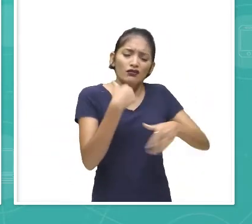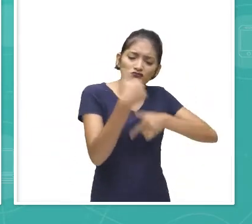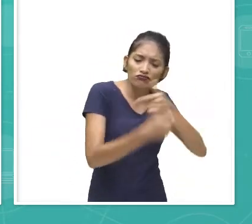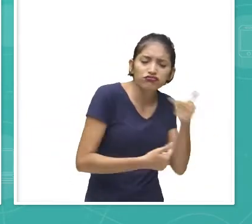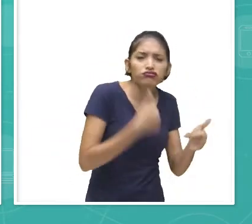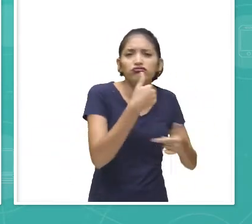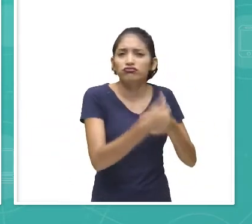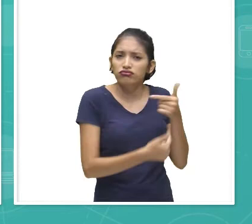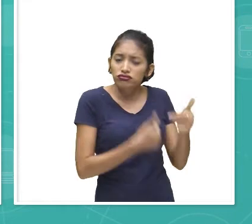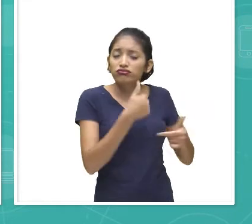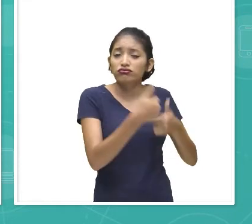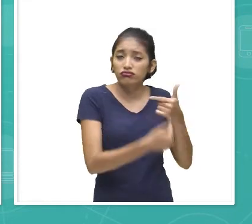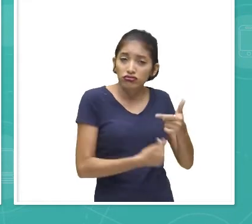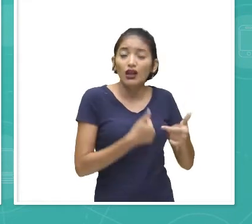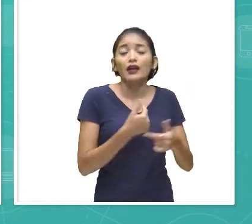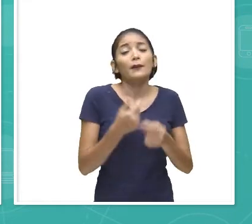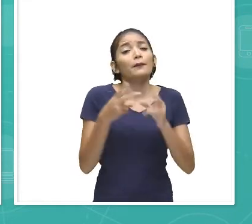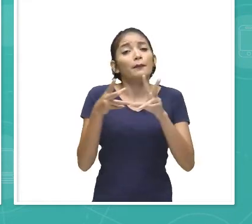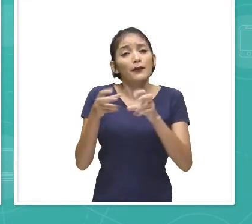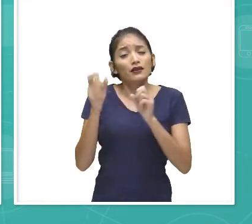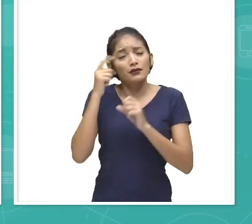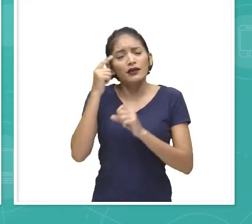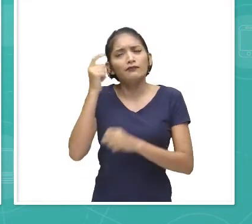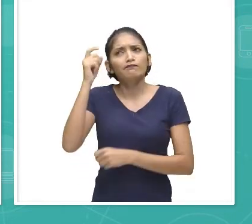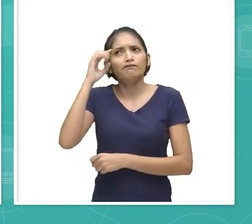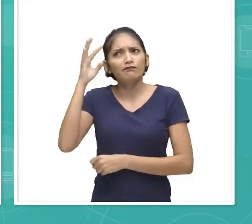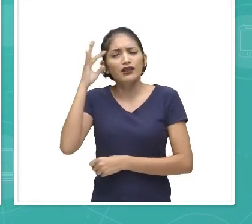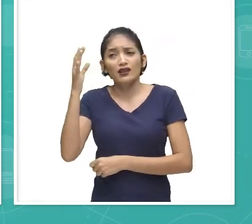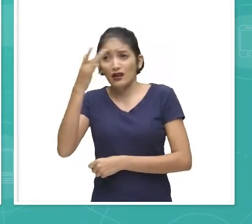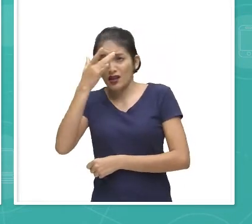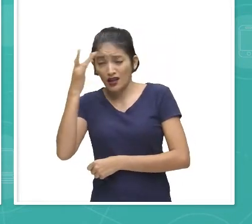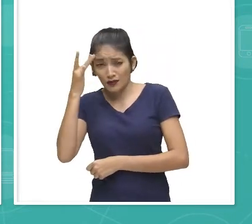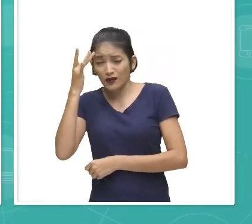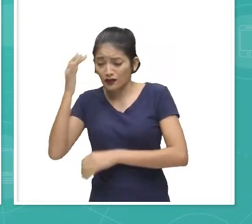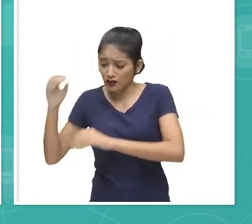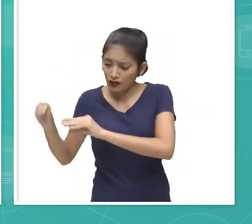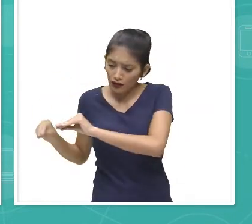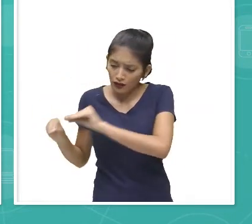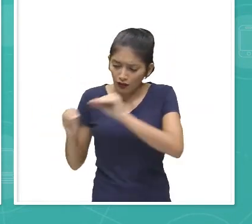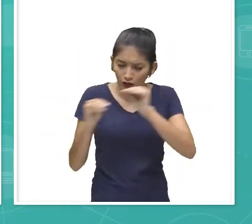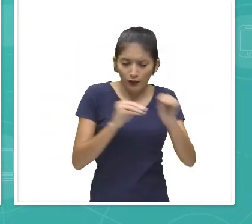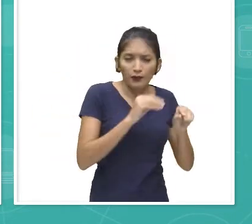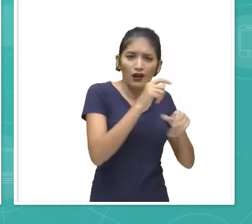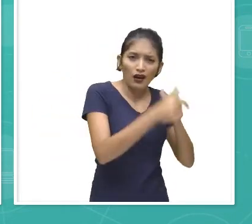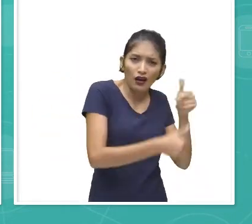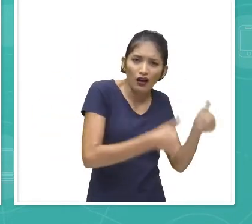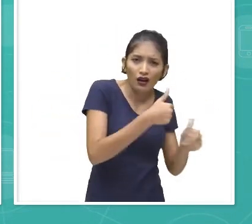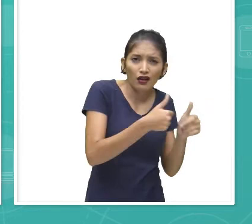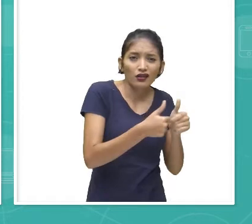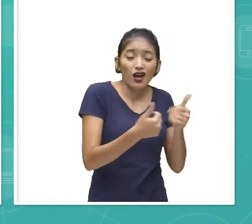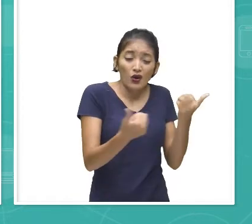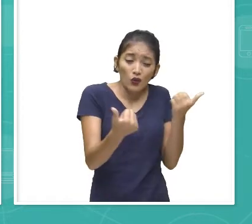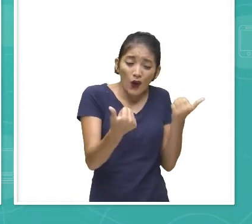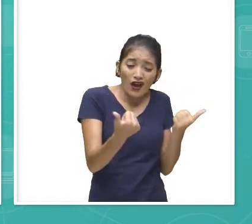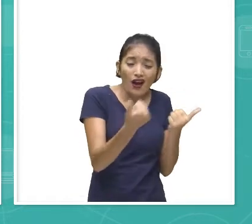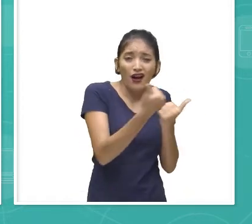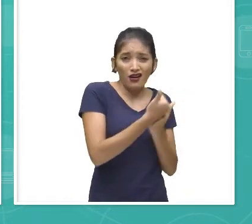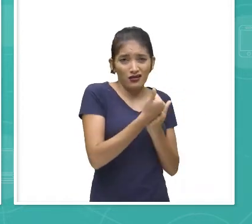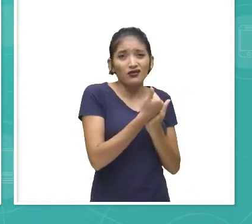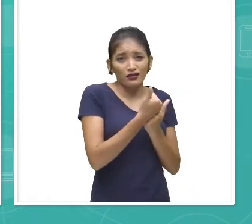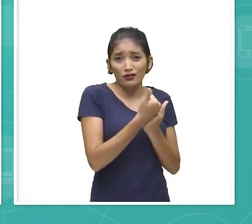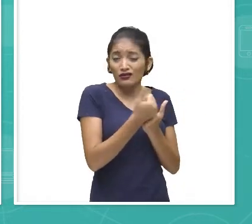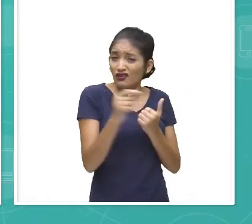trabalho. Então a gente imagina que essas pessoas trouxeram sua força de trabalho, o que não é uma contribuição pequena, é